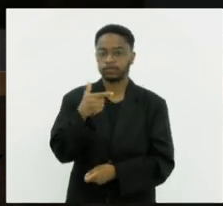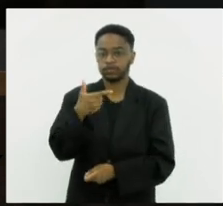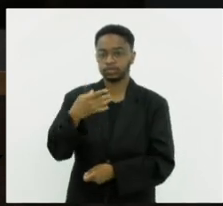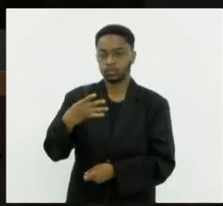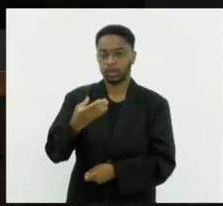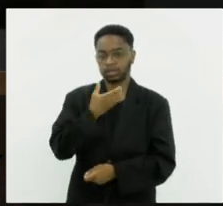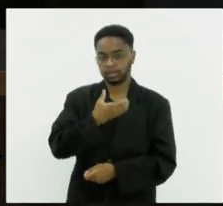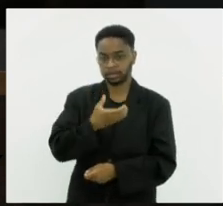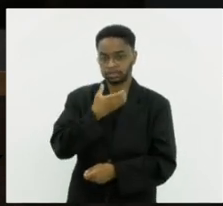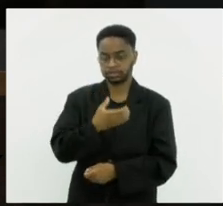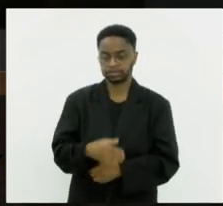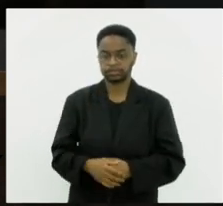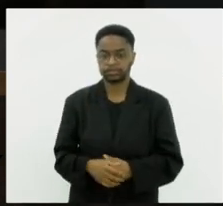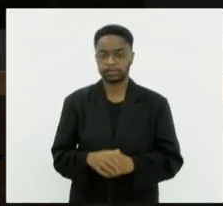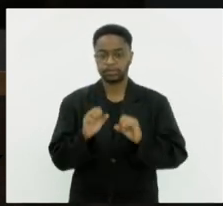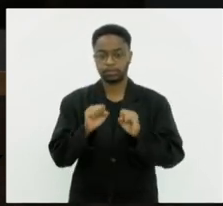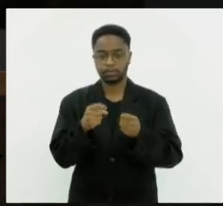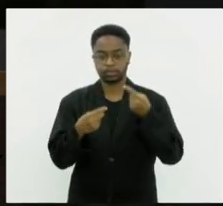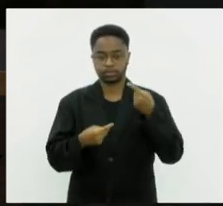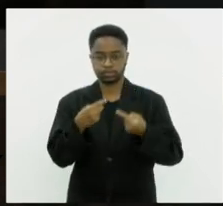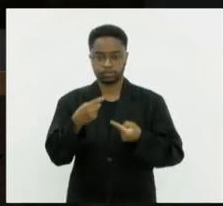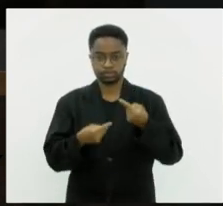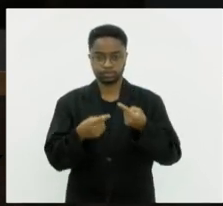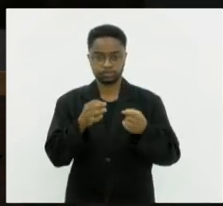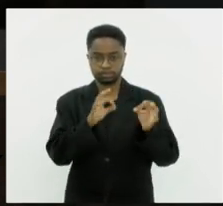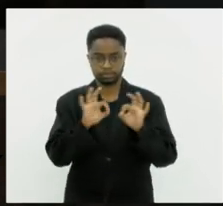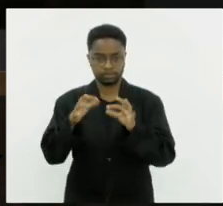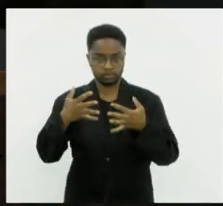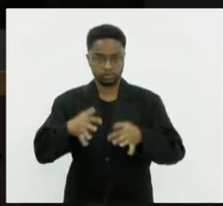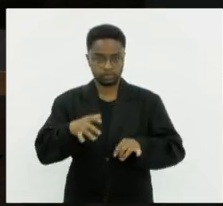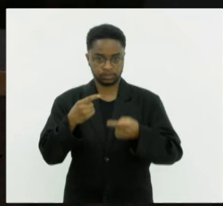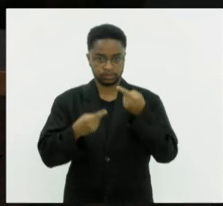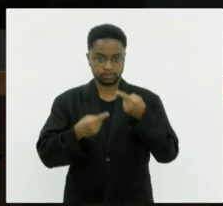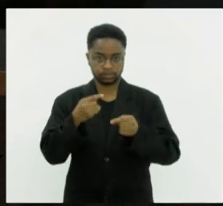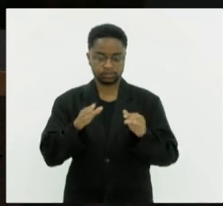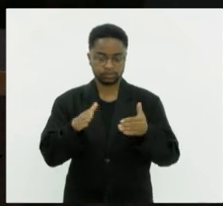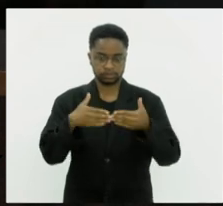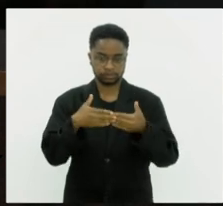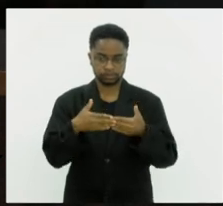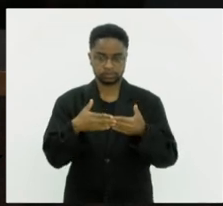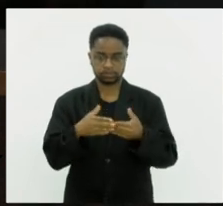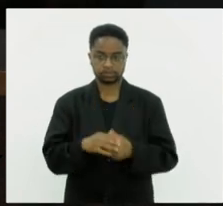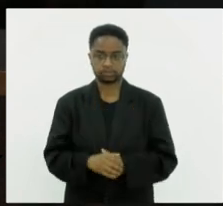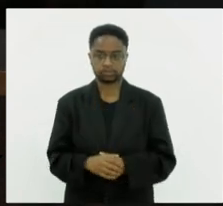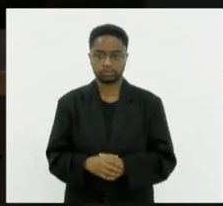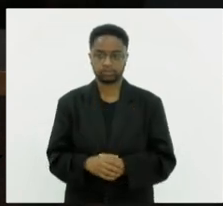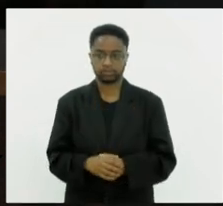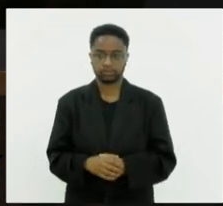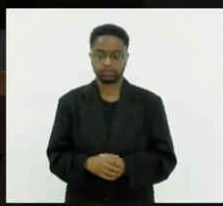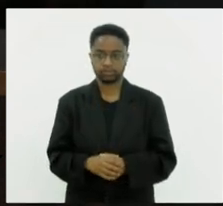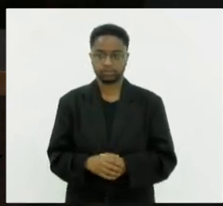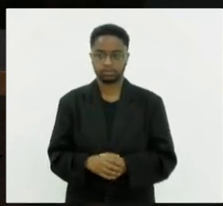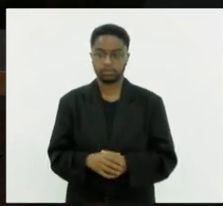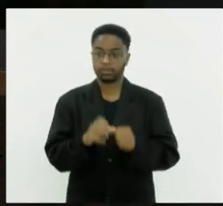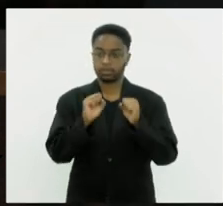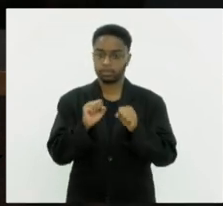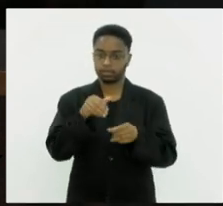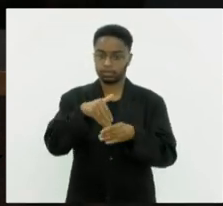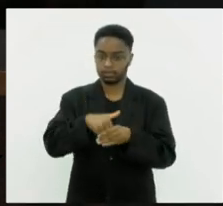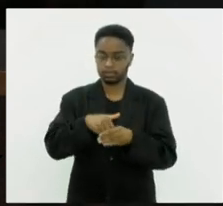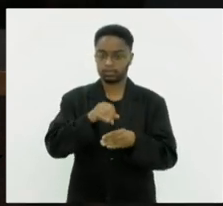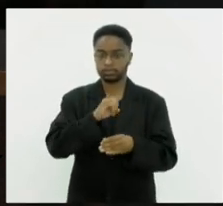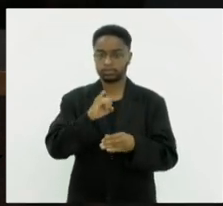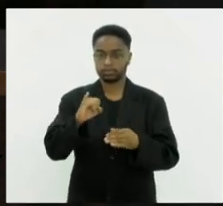dezembro. Em discussão, não havendo quem queira discutir, encerrada a discussão. Em